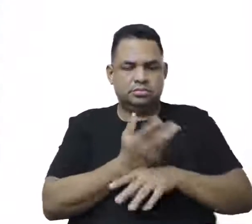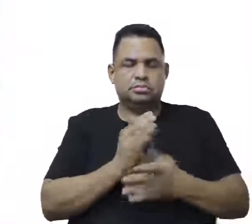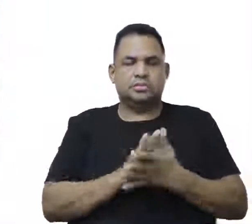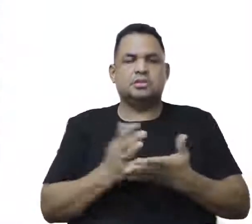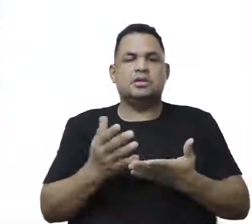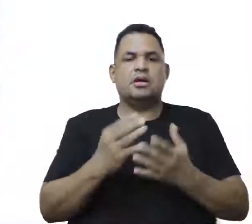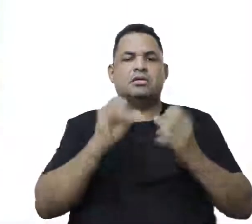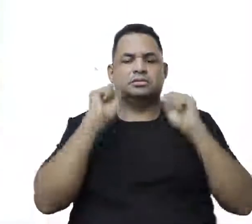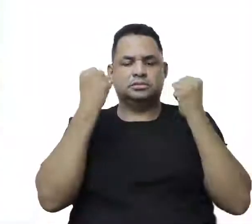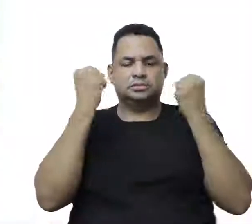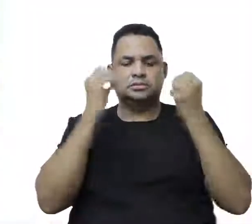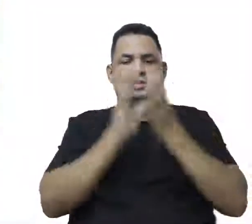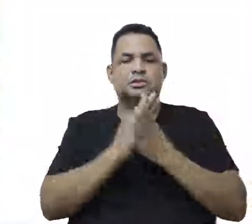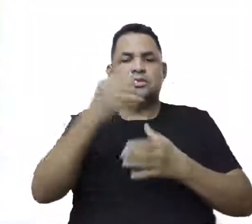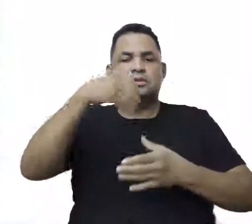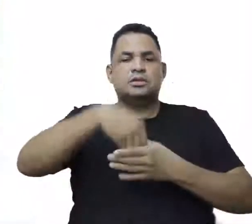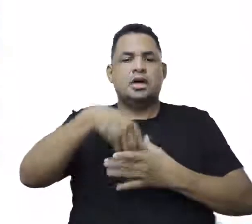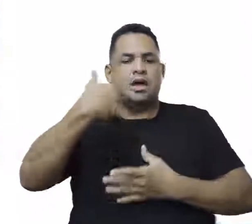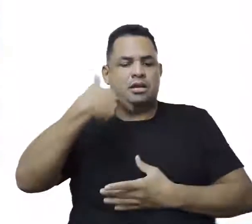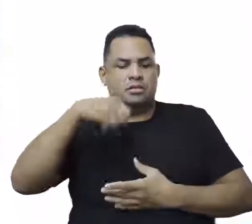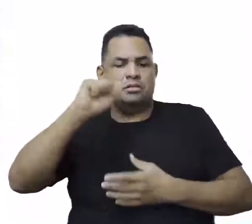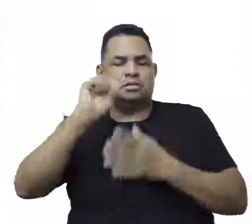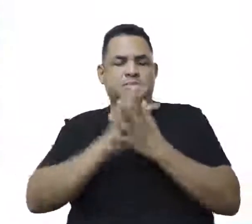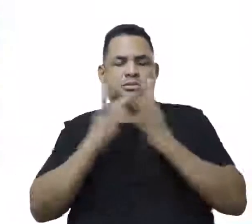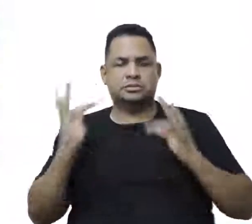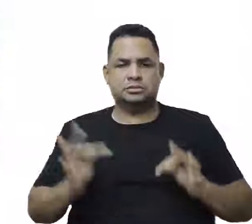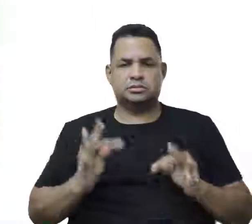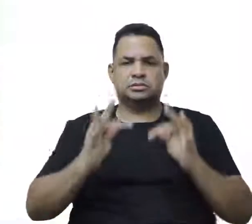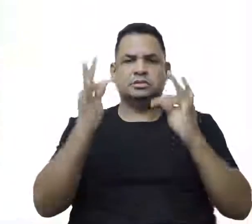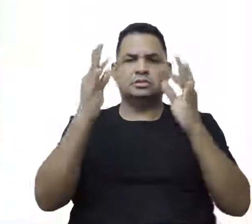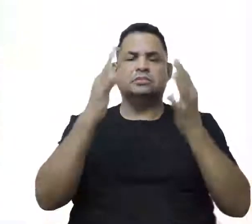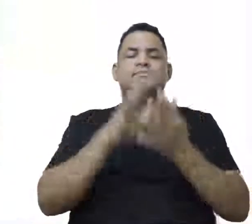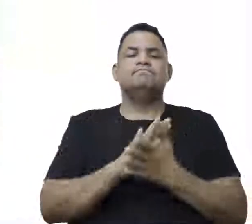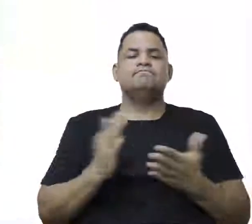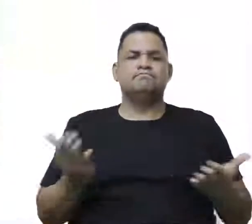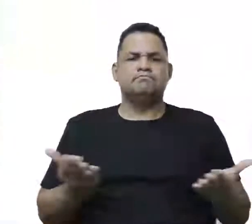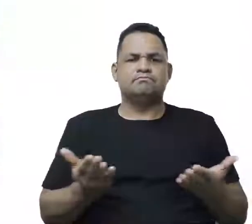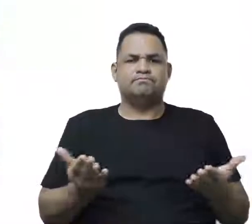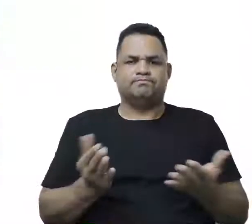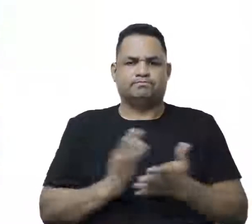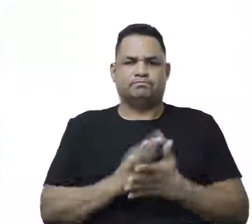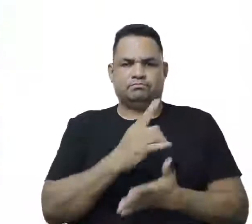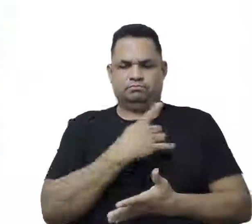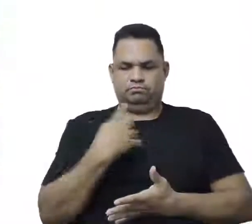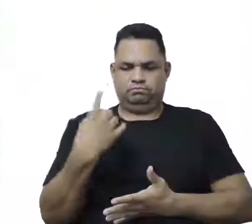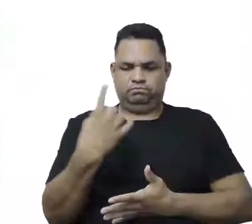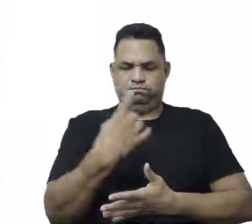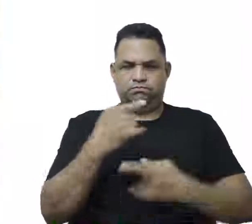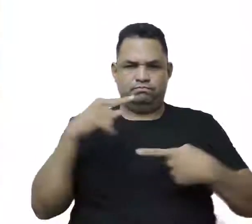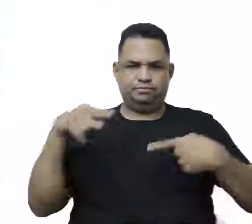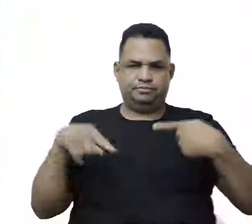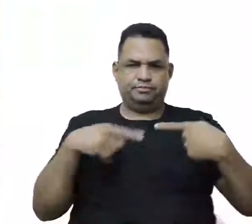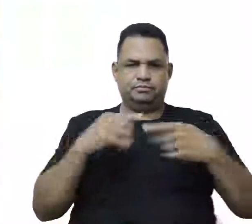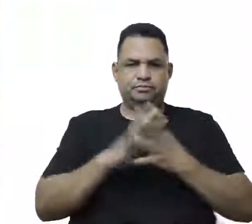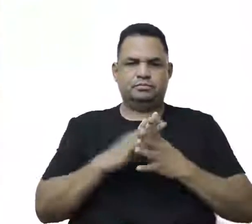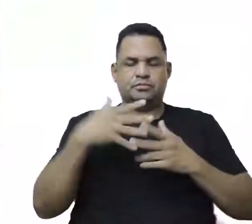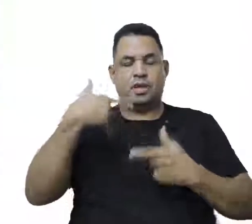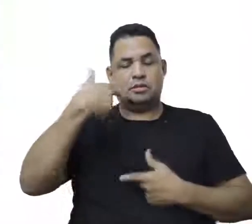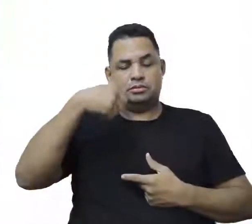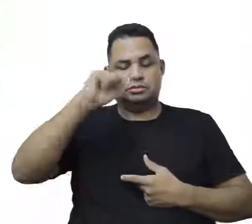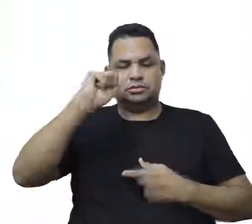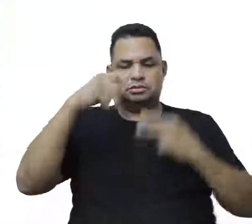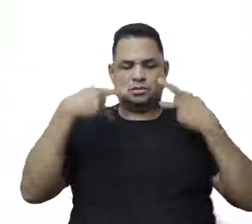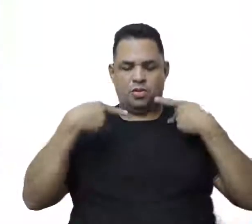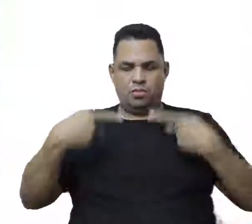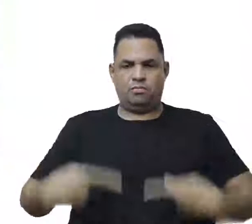suas tecnologias. Então, dentro da área de linguagem e suas tecnologias, o nosso objeto é a linguagem corporal. Perfeito,